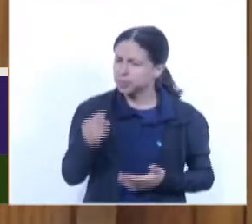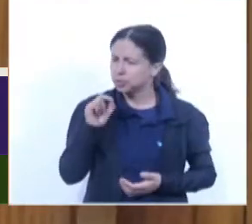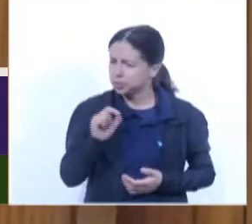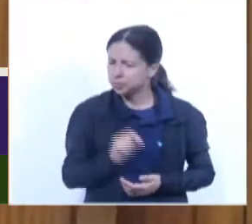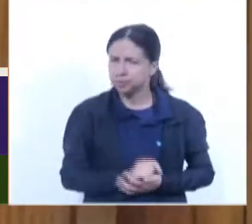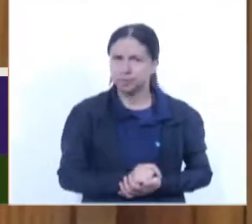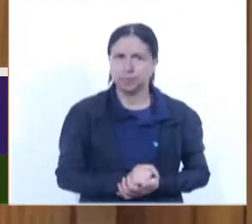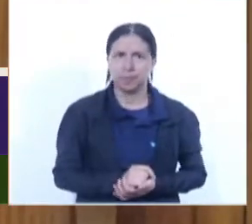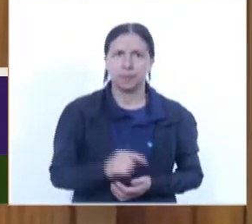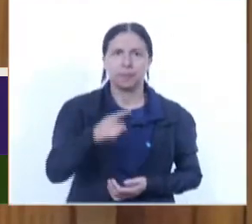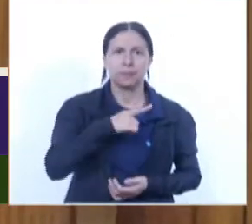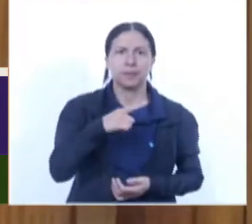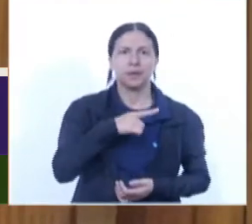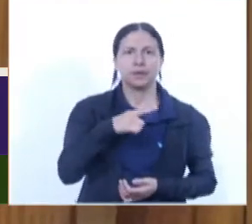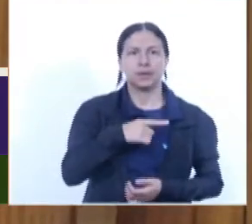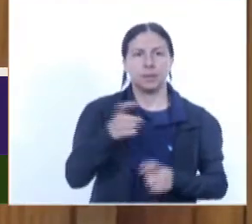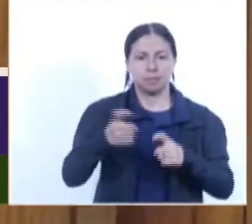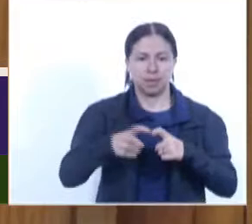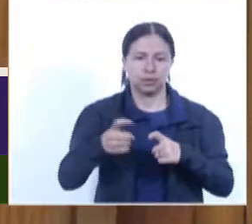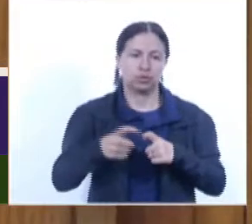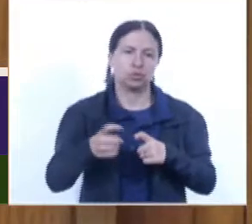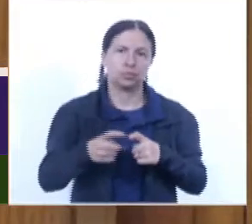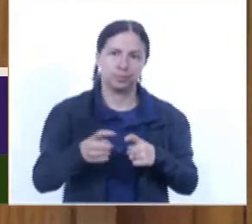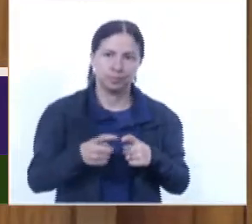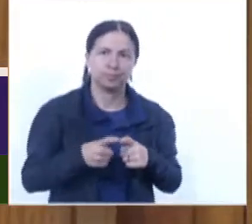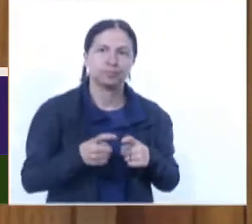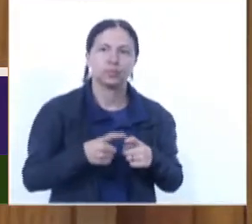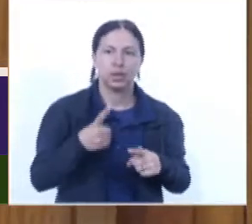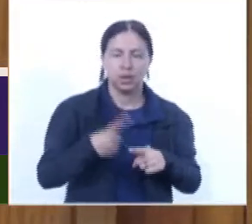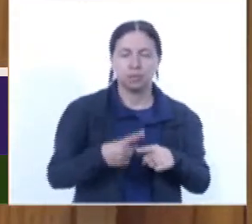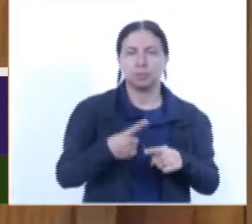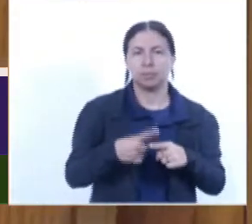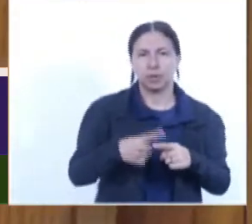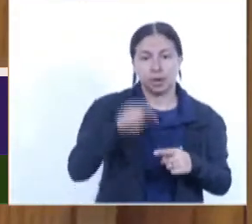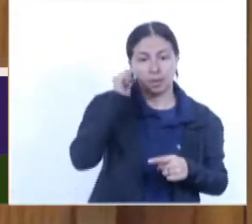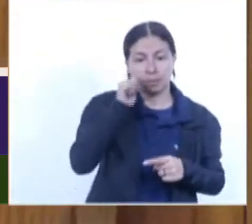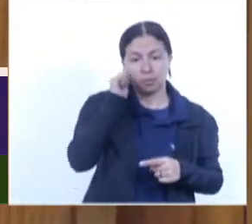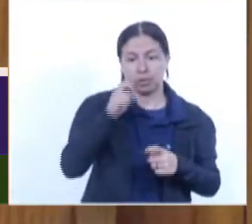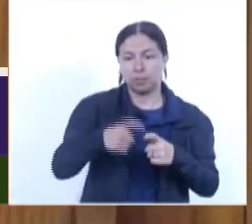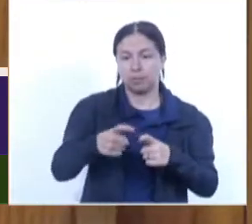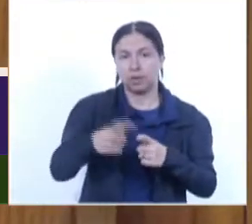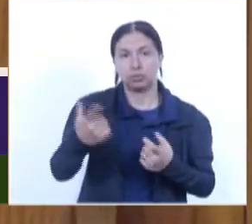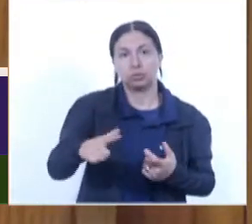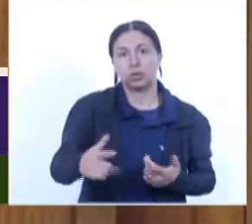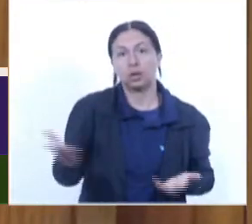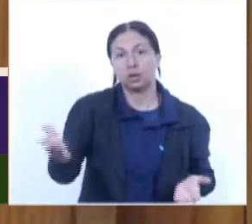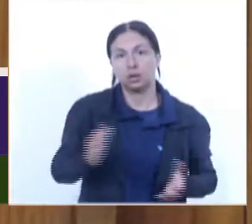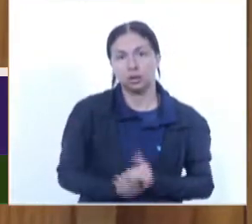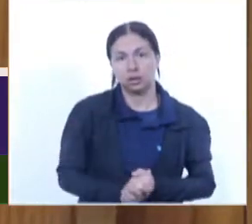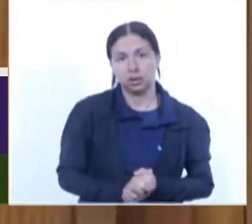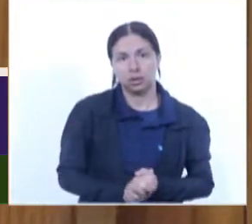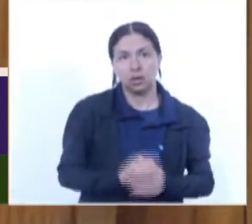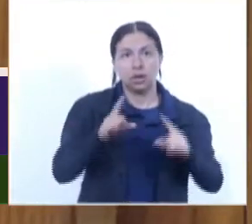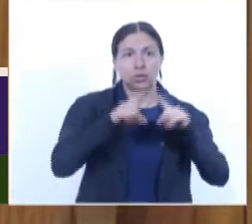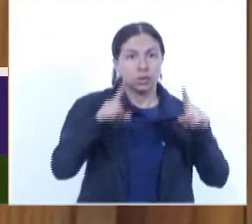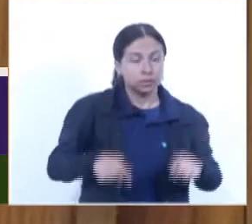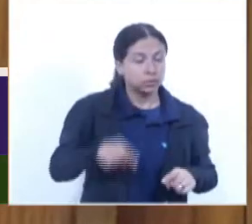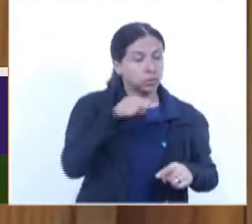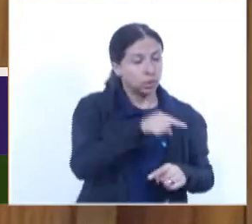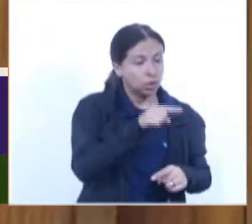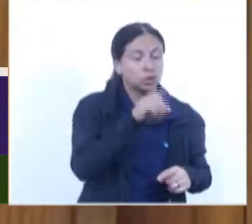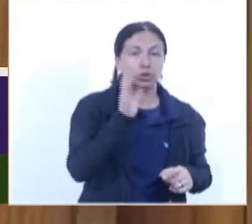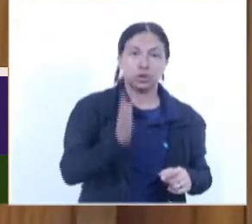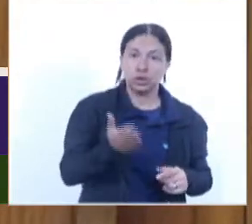ter a médica porque as mulheres estão sem médica e um servidor já tem um requerimento para poder ajudar no atendimento